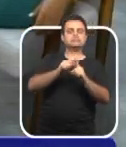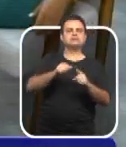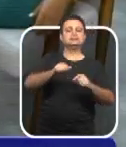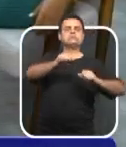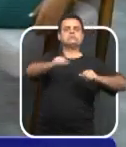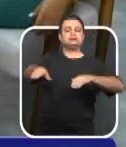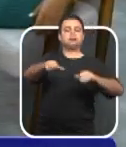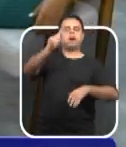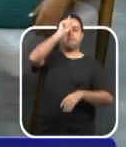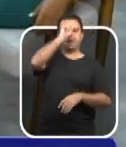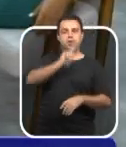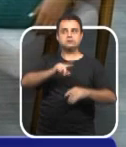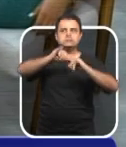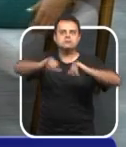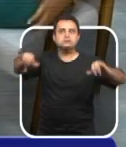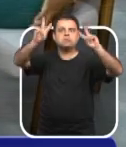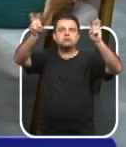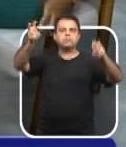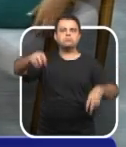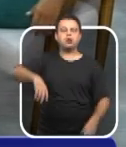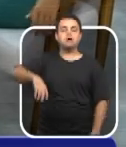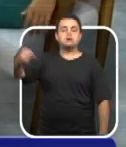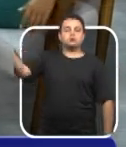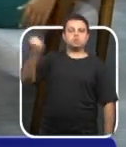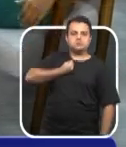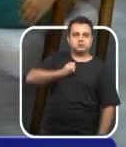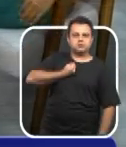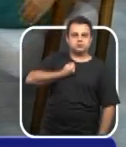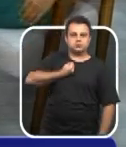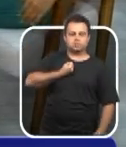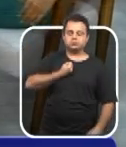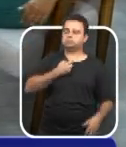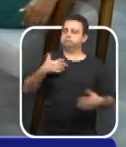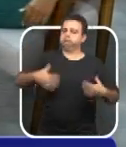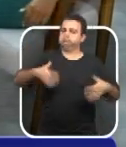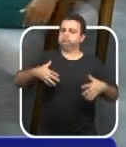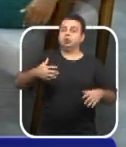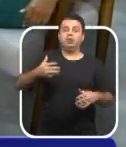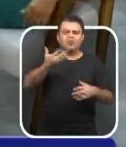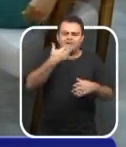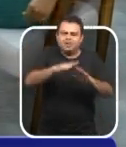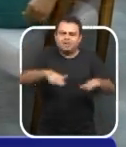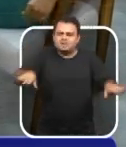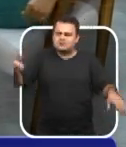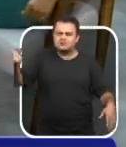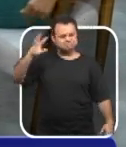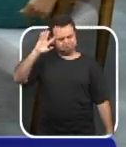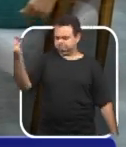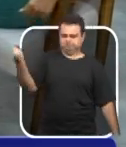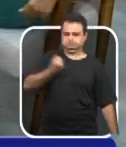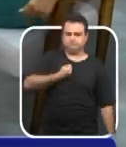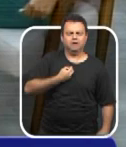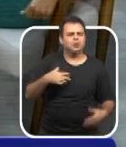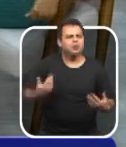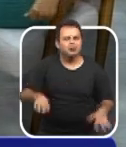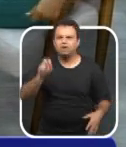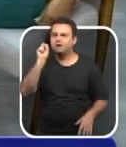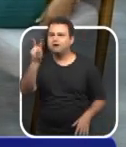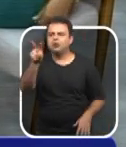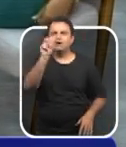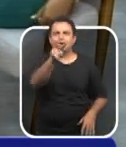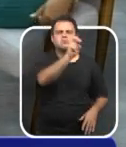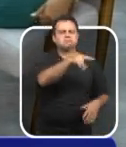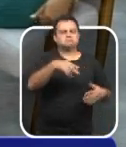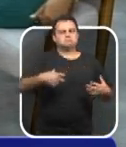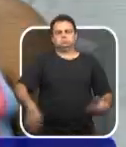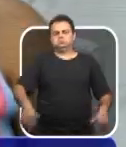suicídio, o crescente suicídio entre crianças de 10 crianças, anos. E isso está sendo debatido na Câmara dos Deputados, e eu fico vendo essas